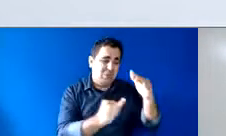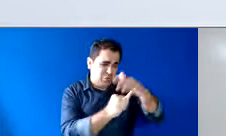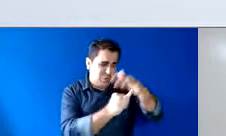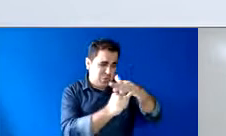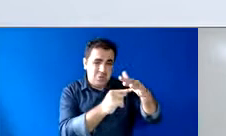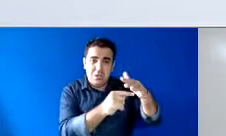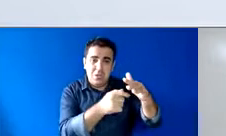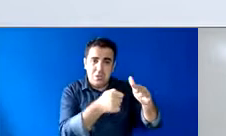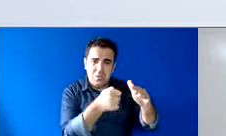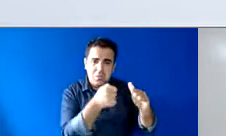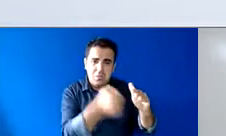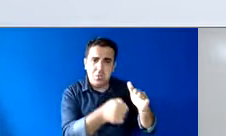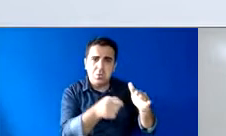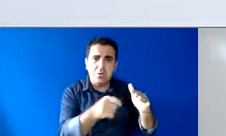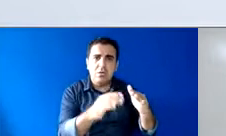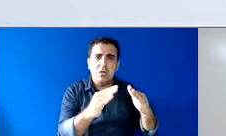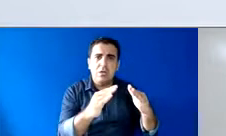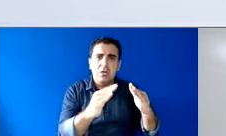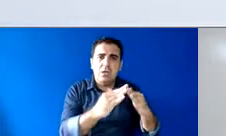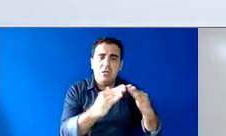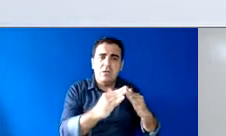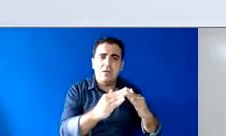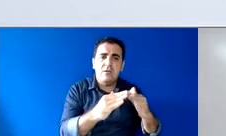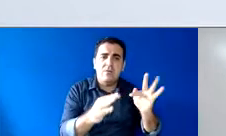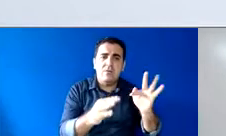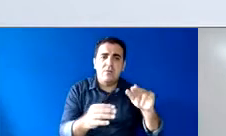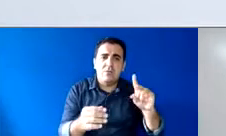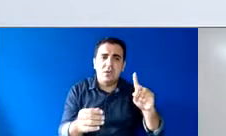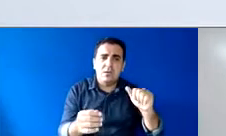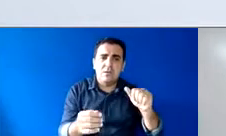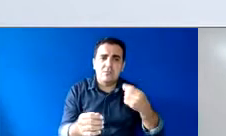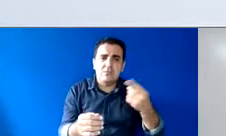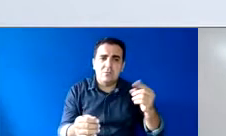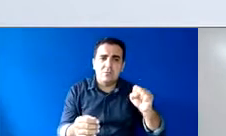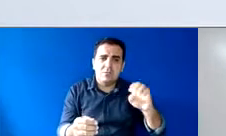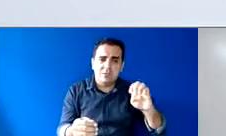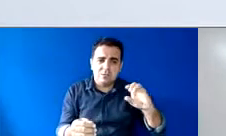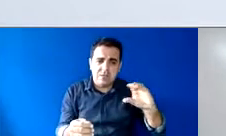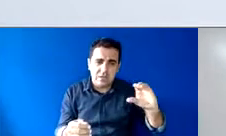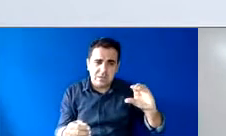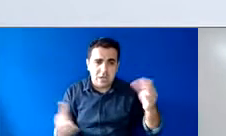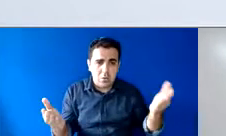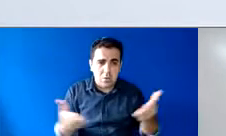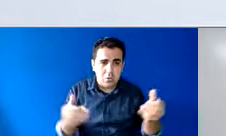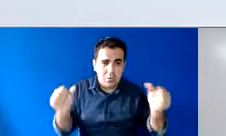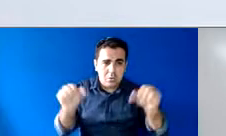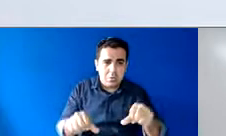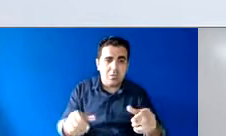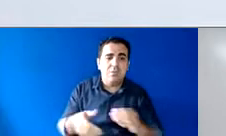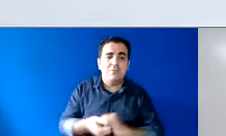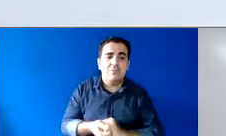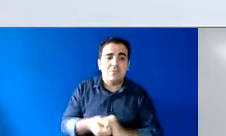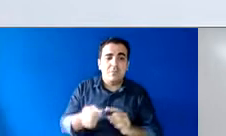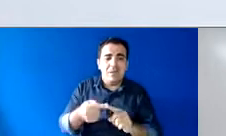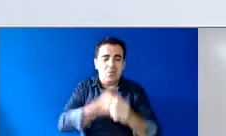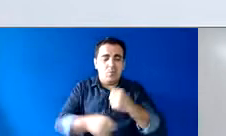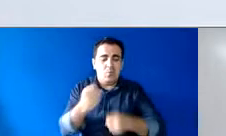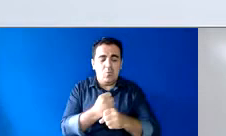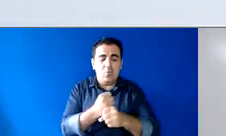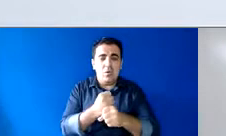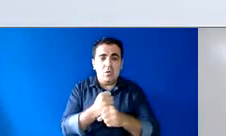muito rigorosa, chamada Fundação CESP, que hoje virou Fundação Nacional de Saúde, que está já em decadência, mas na época que eu entrei, na década de 80, era